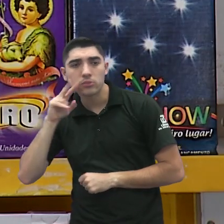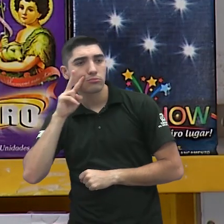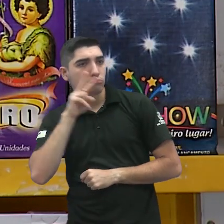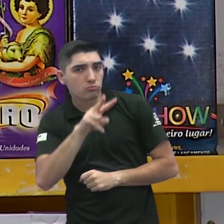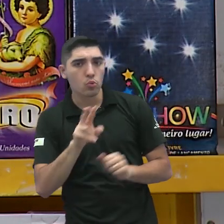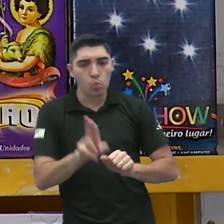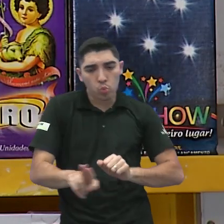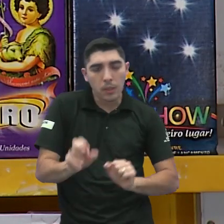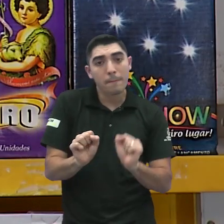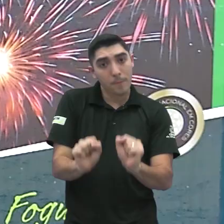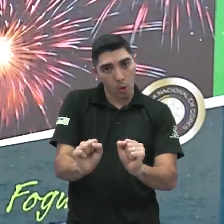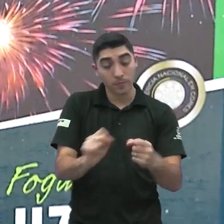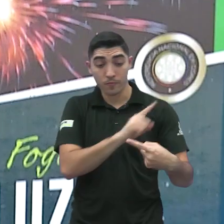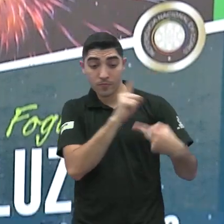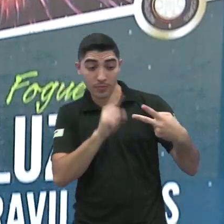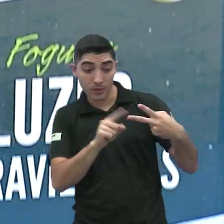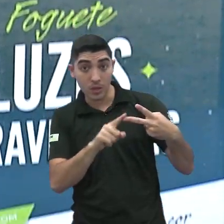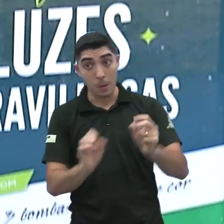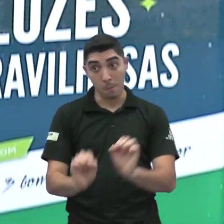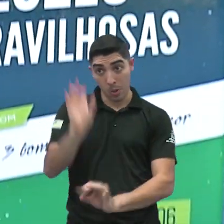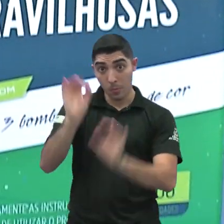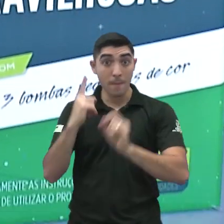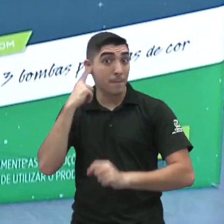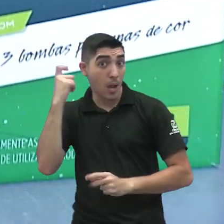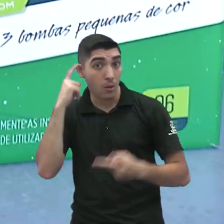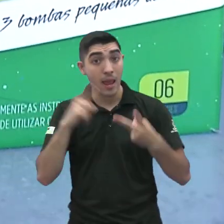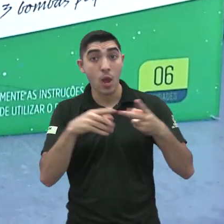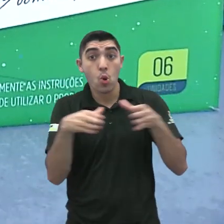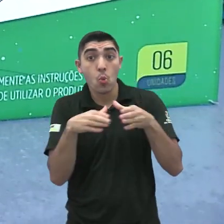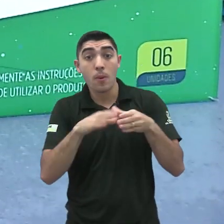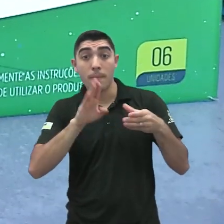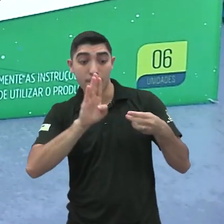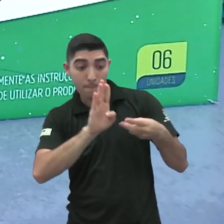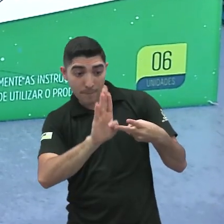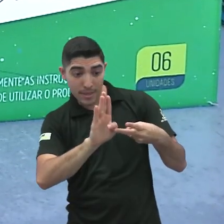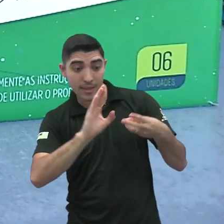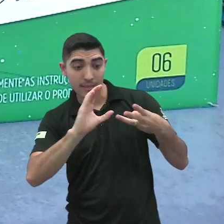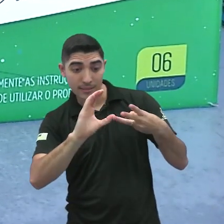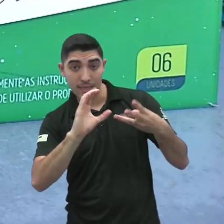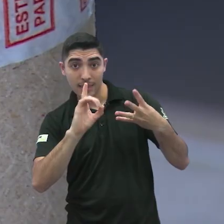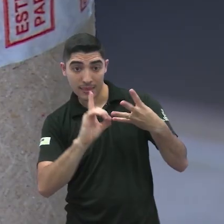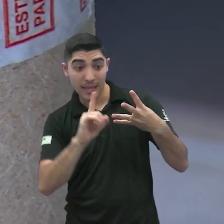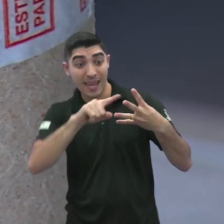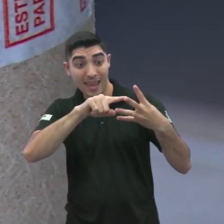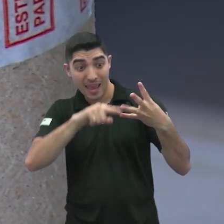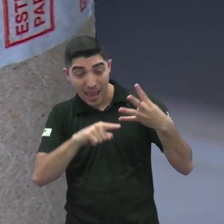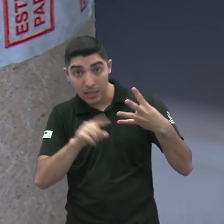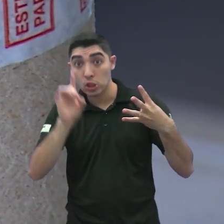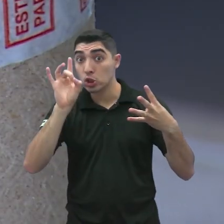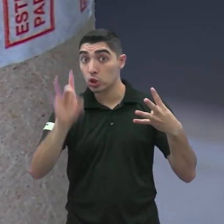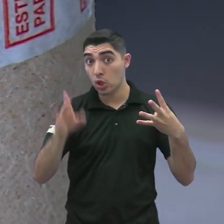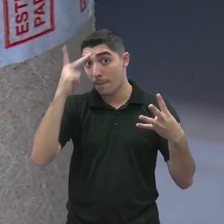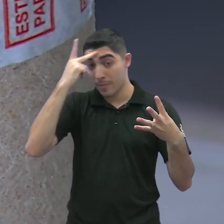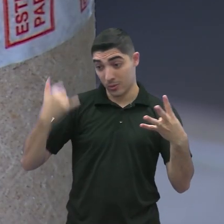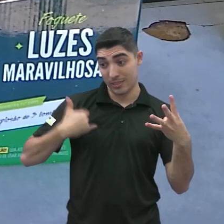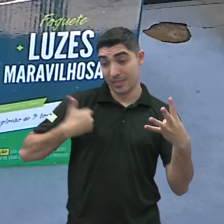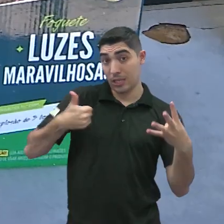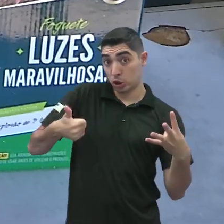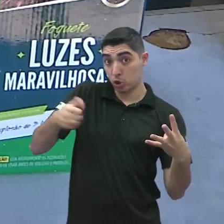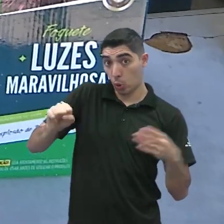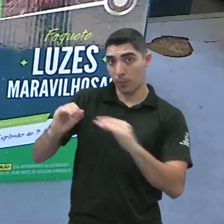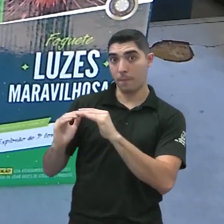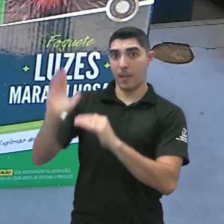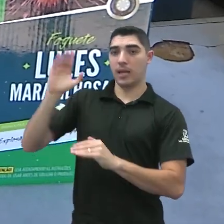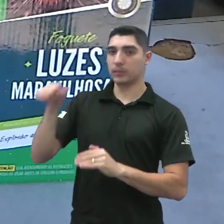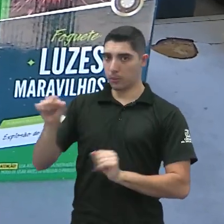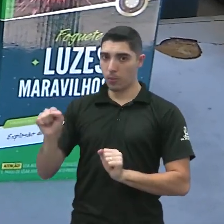com supervisão de adultos. Fogos com barulhos são classe B, C e D. Eles só podem ser manuseados por maiores